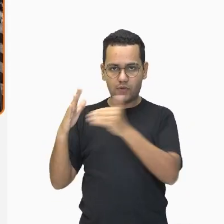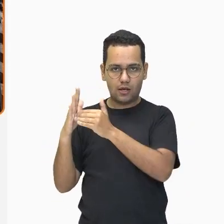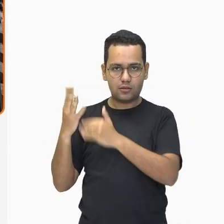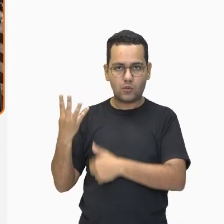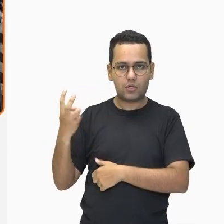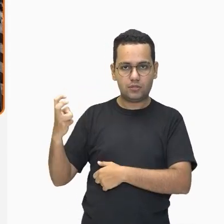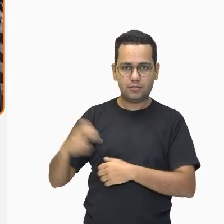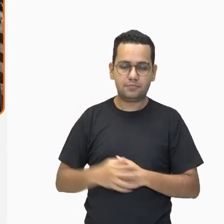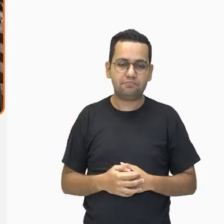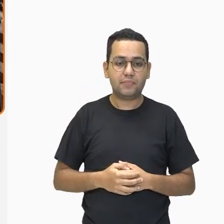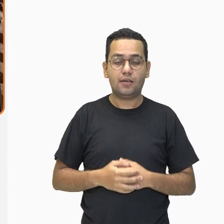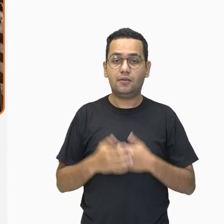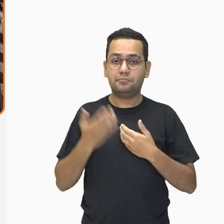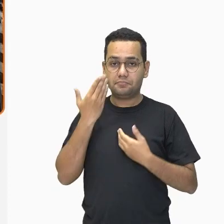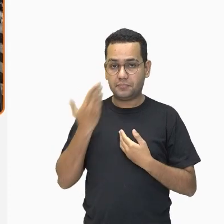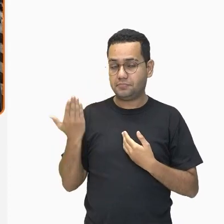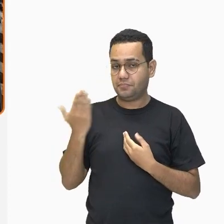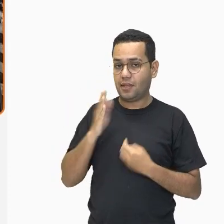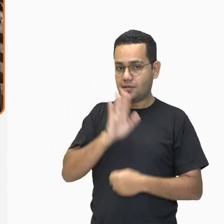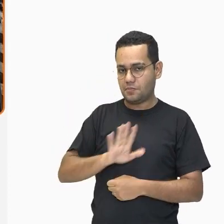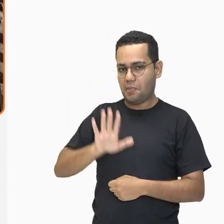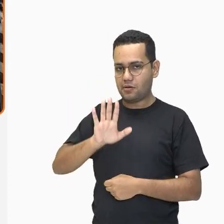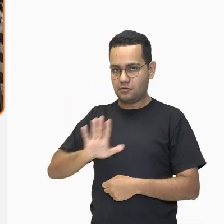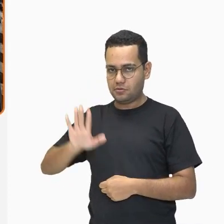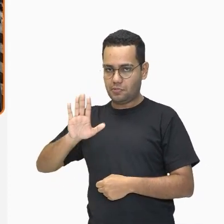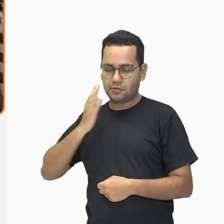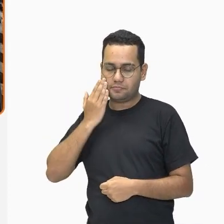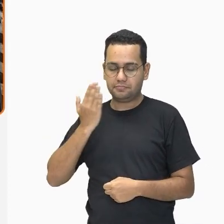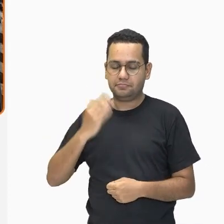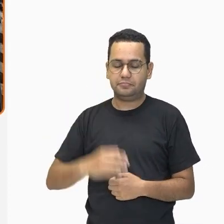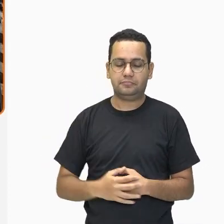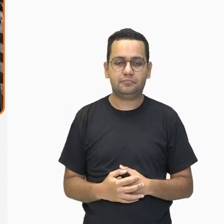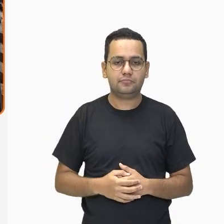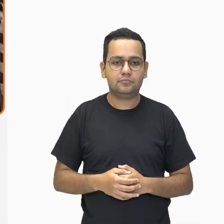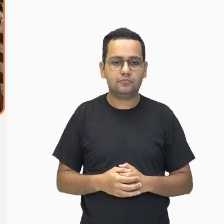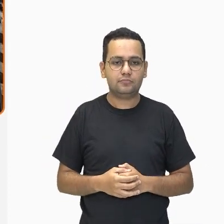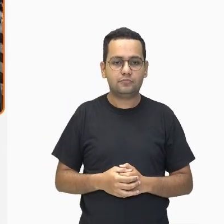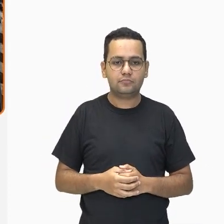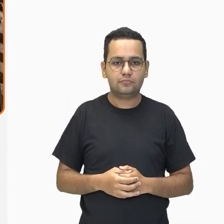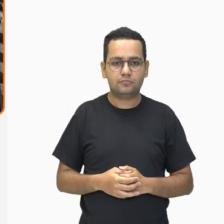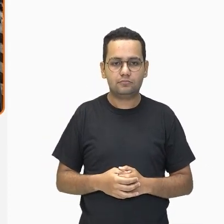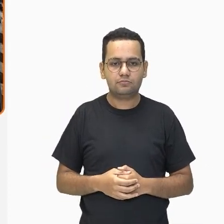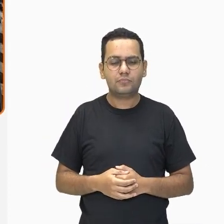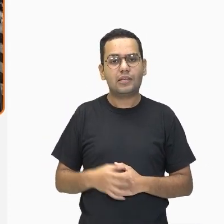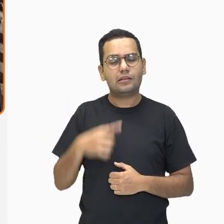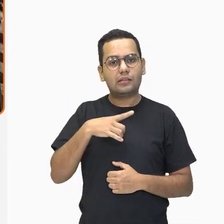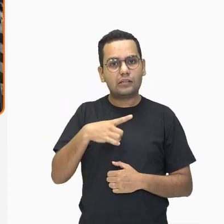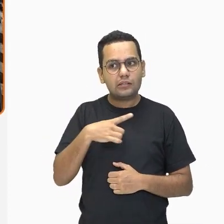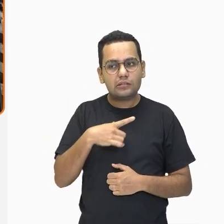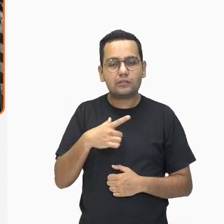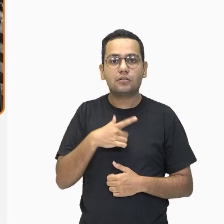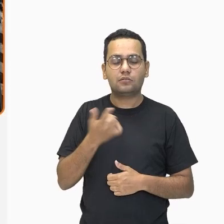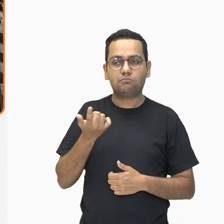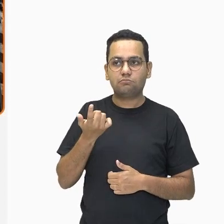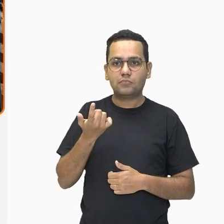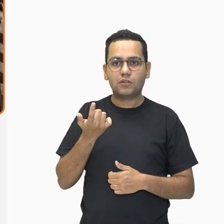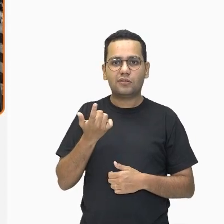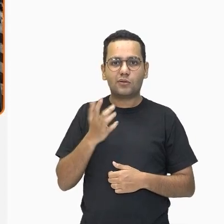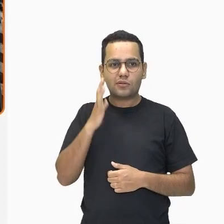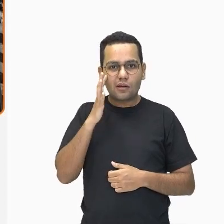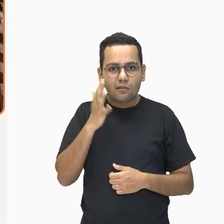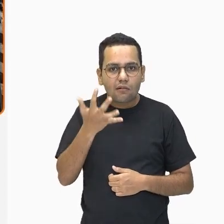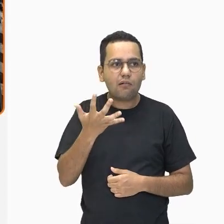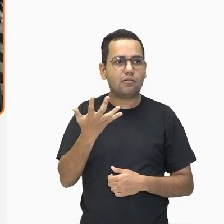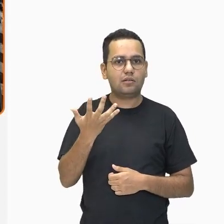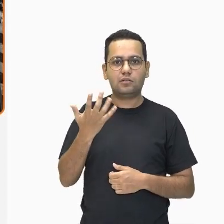aqui algumas imagens que vai nos ajudar a refletir um pouquinho sobre a barbaridade que aconteceu lá na